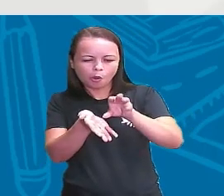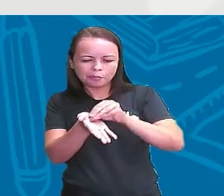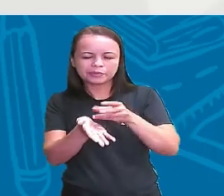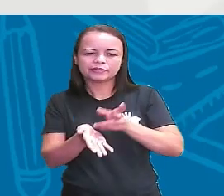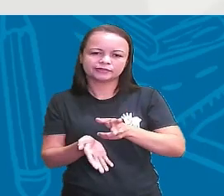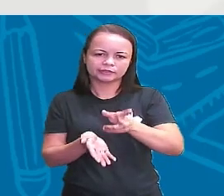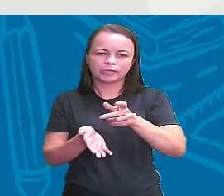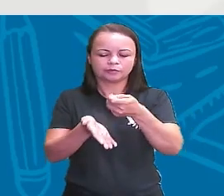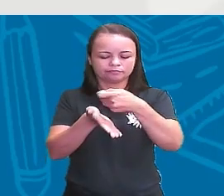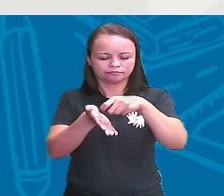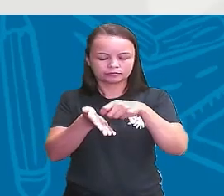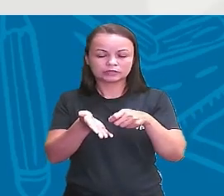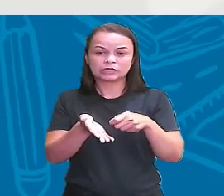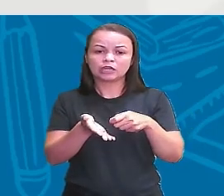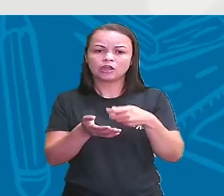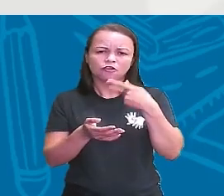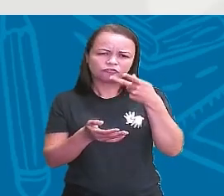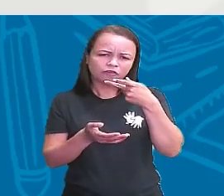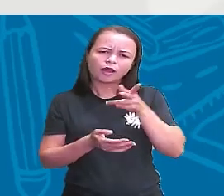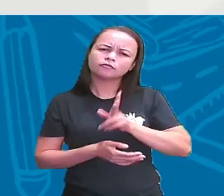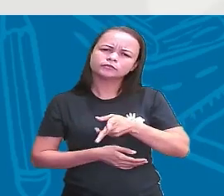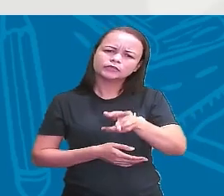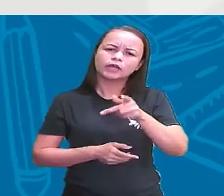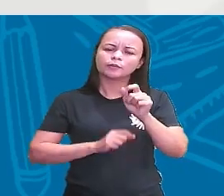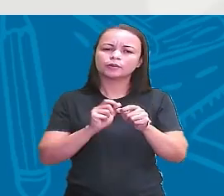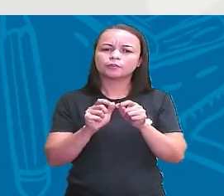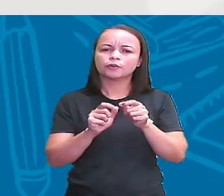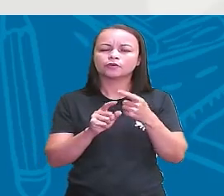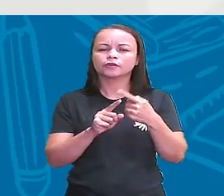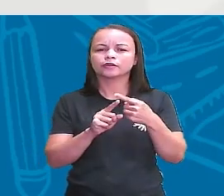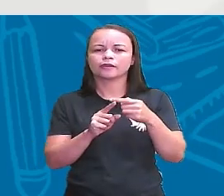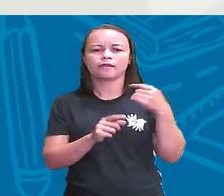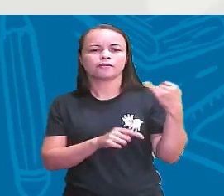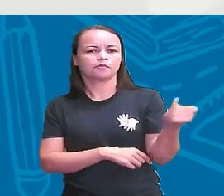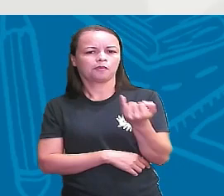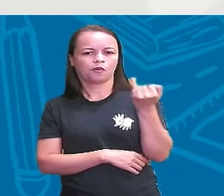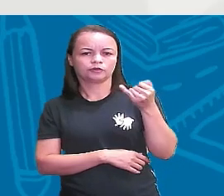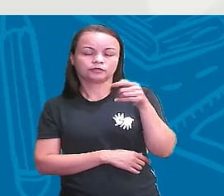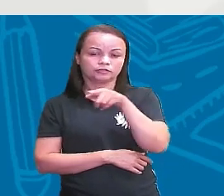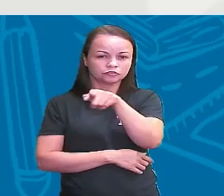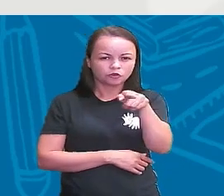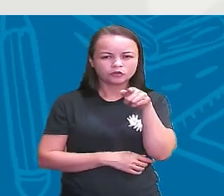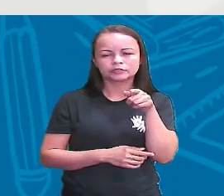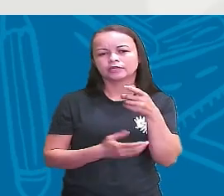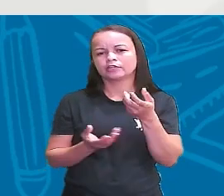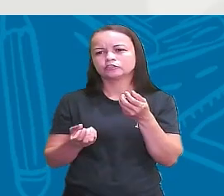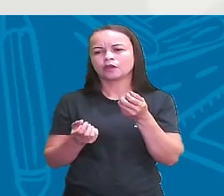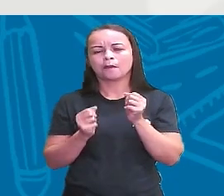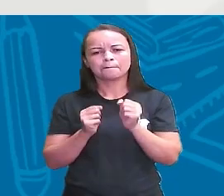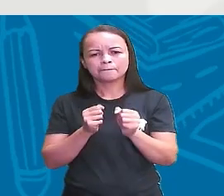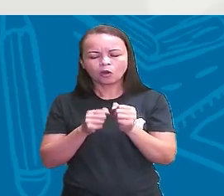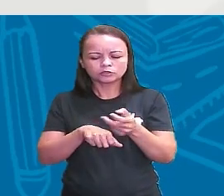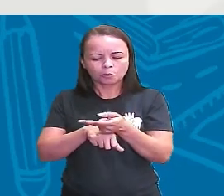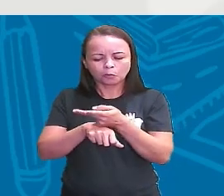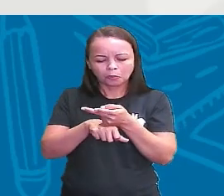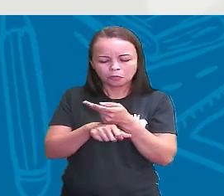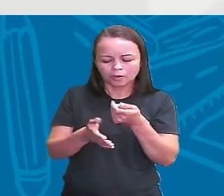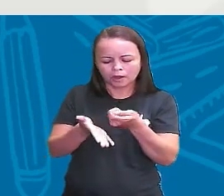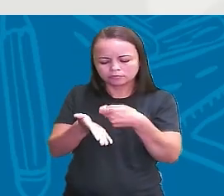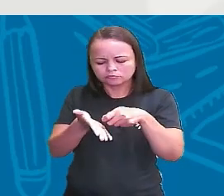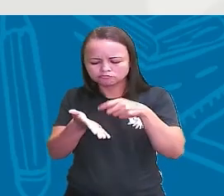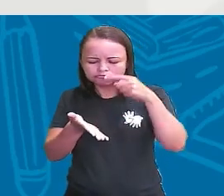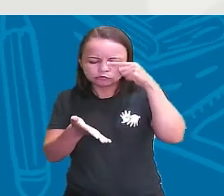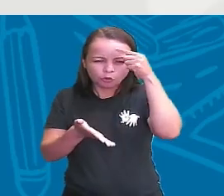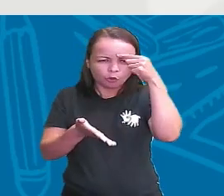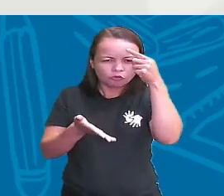Eu insisto muito nisso porque é muito importante para que vocês tenham sempre onde consultar quando tiver dúvida.